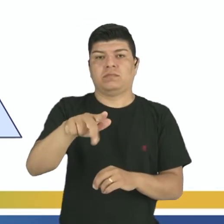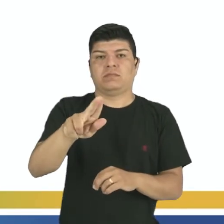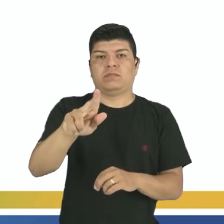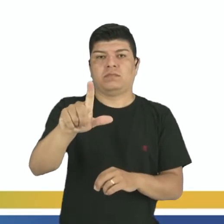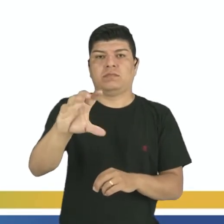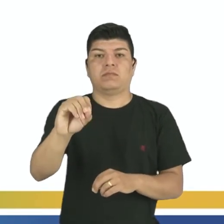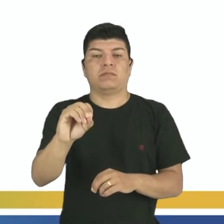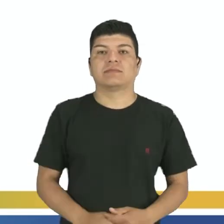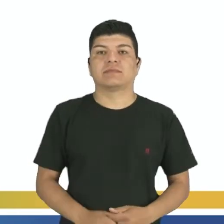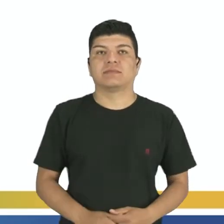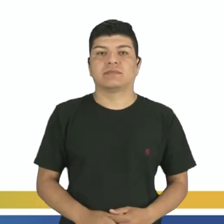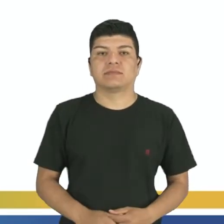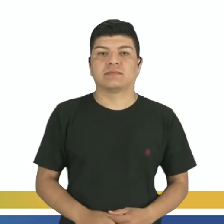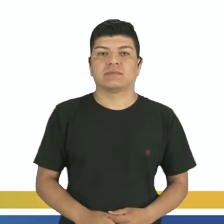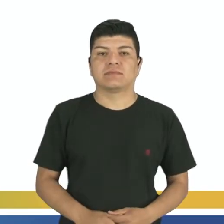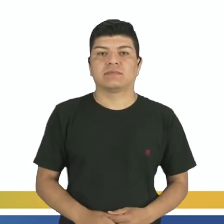lá?